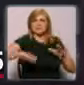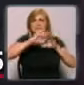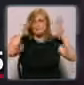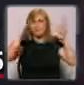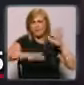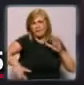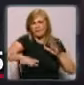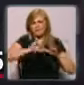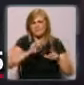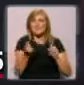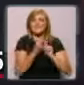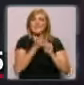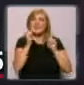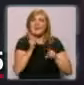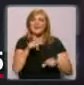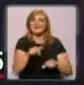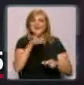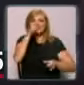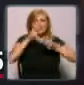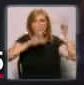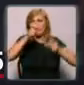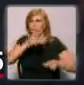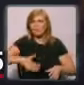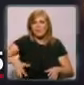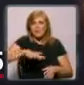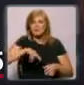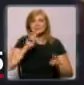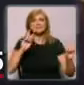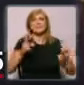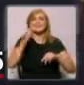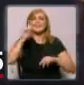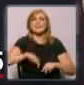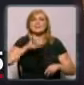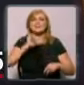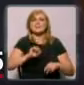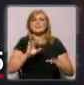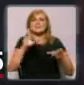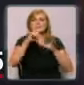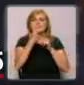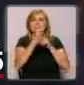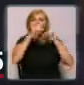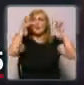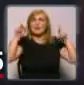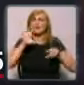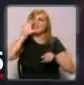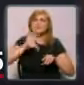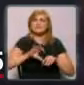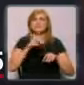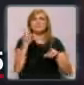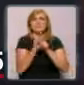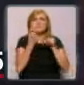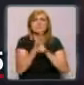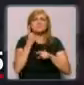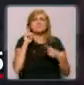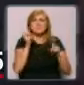isto. É muito esta vertente popular e, ao mesmo tempo, esta vertente também lhe introduzimos num cartaz de espetáculos que,